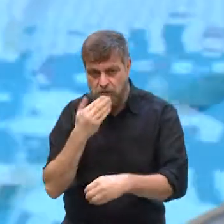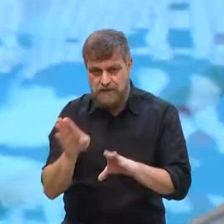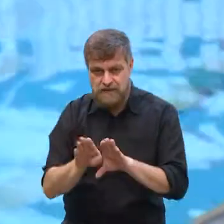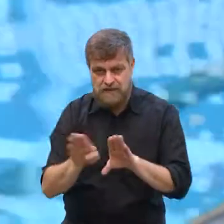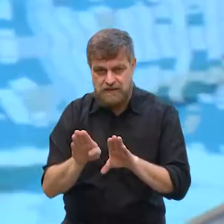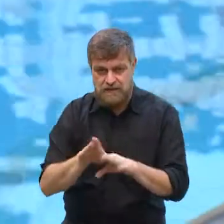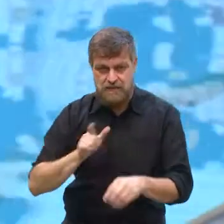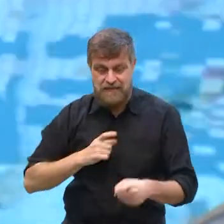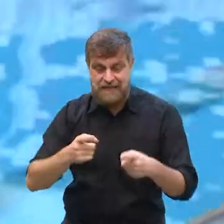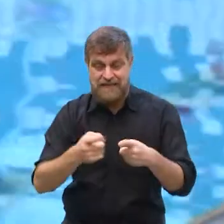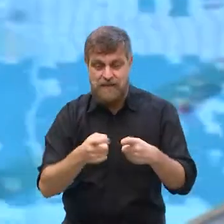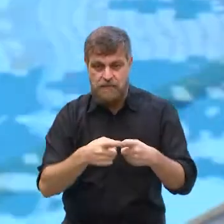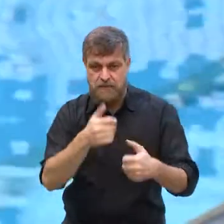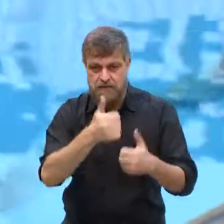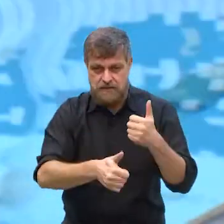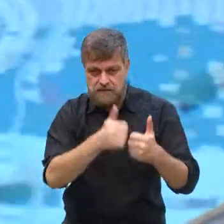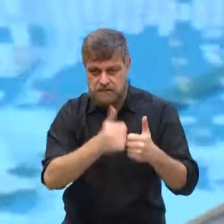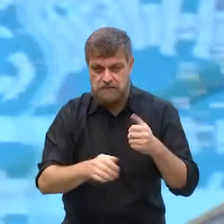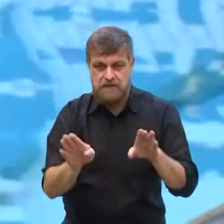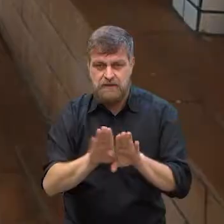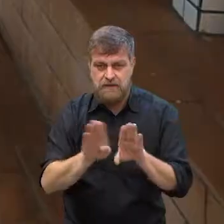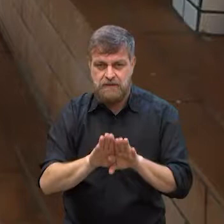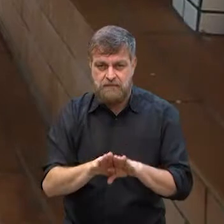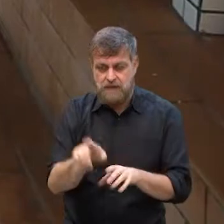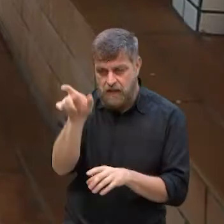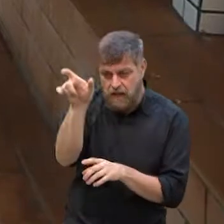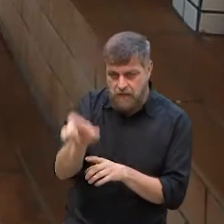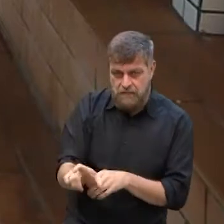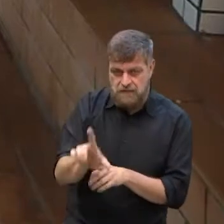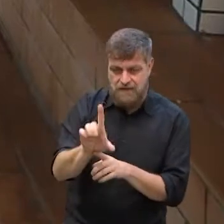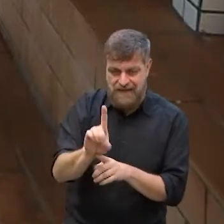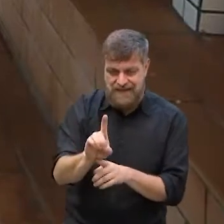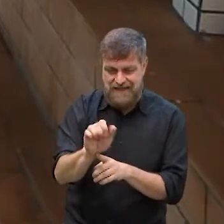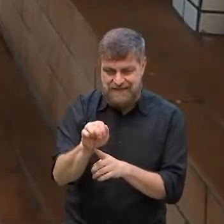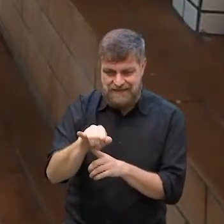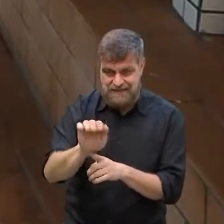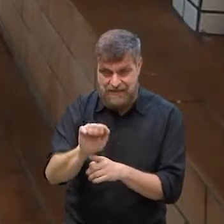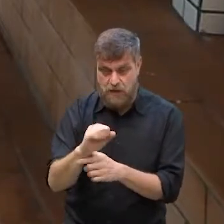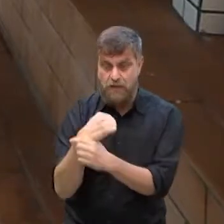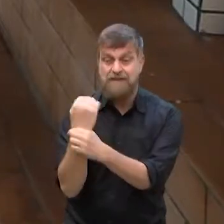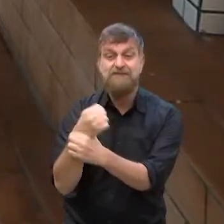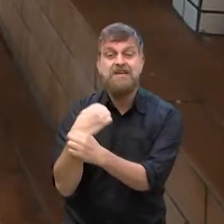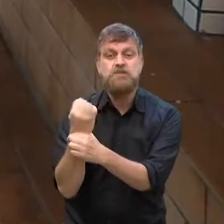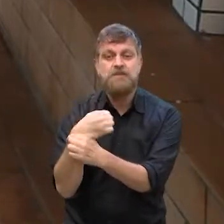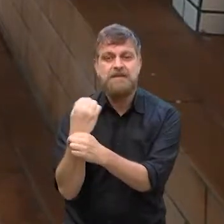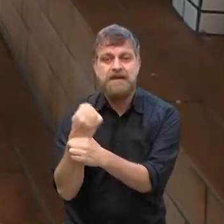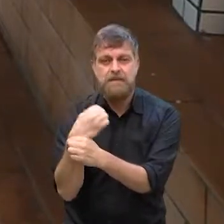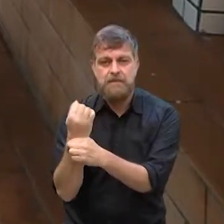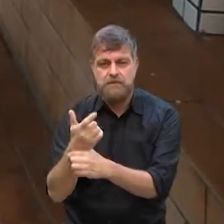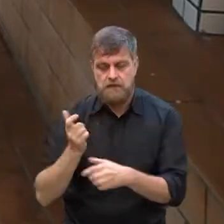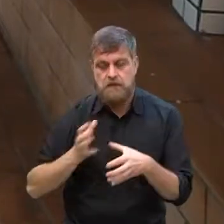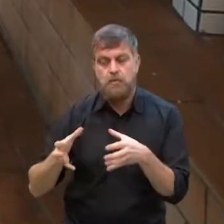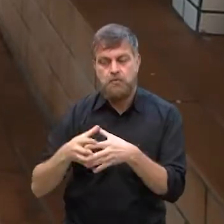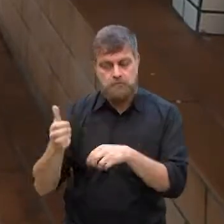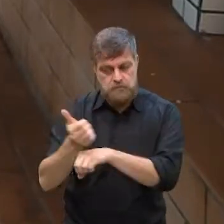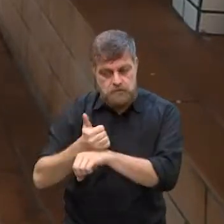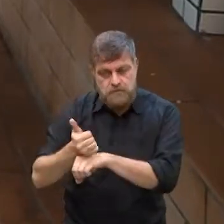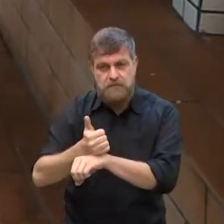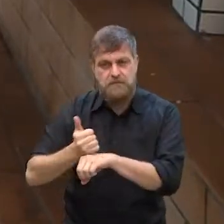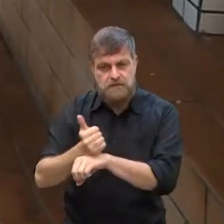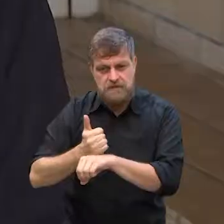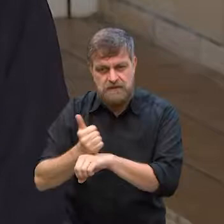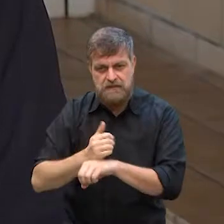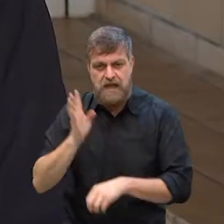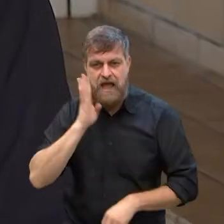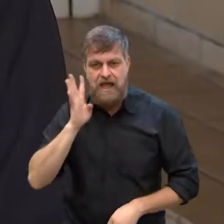a médica do esporte, e o Daniel Xará, que é o meu fisioterapeuta. Que legal, né? Equipe grande, e é legal você